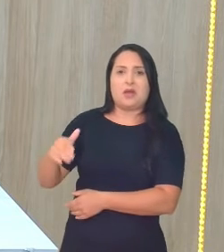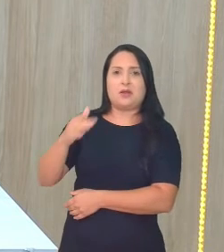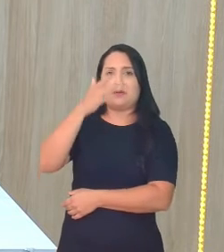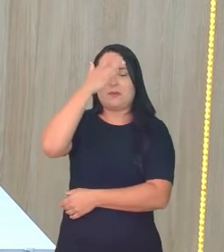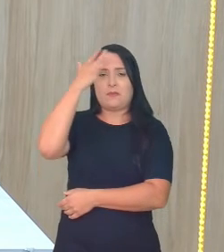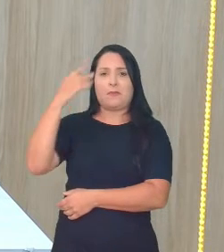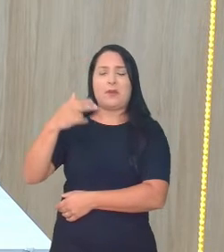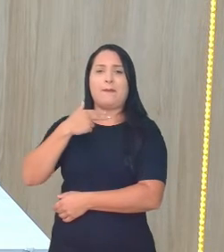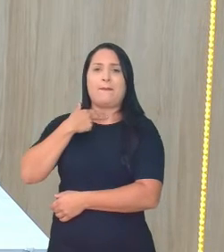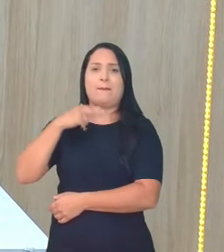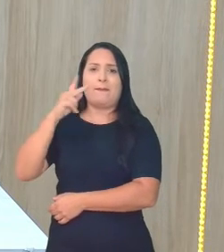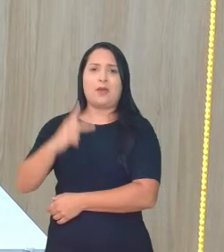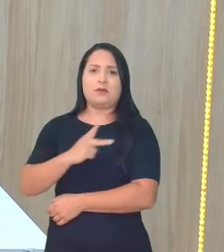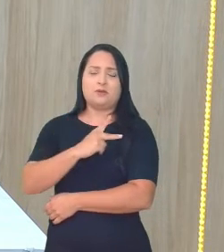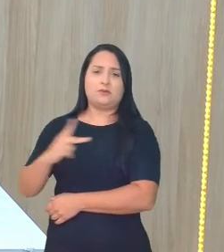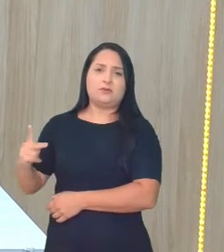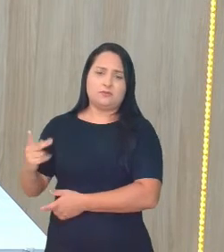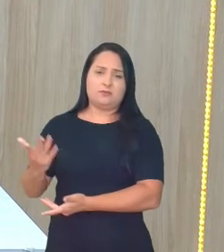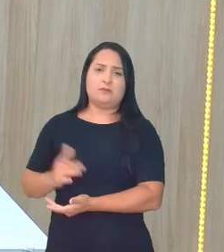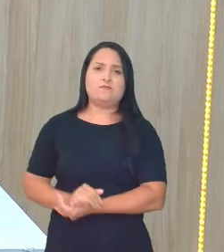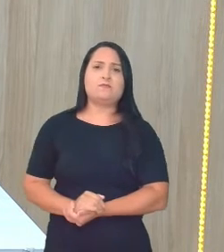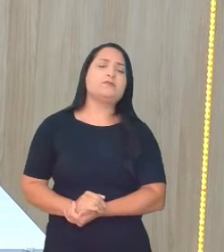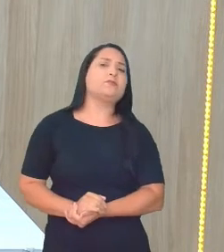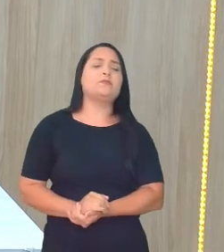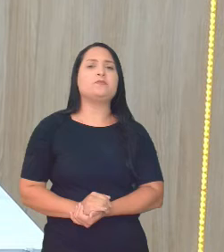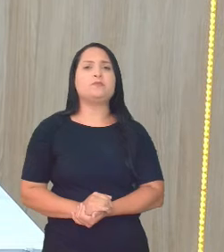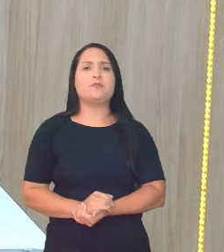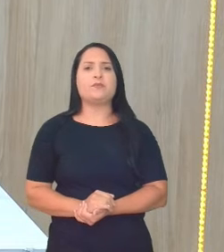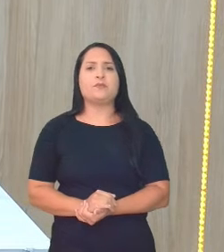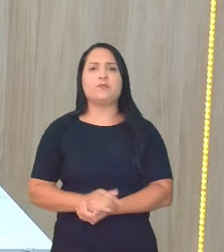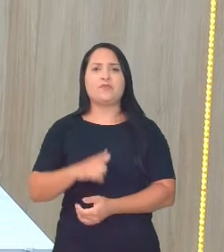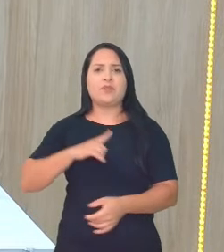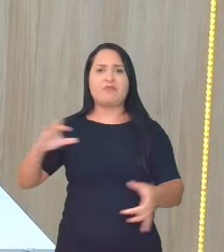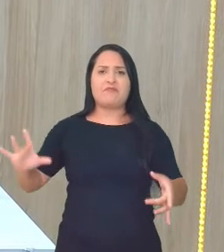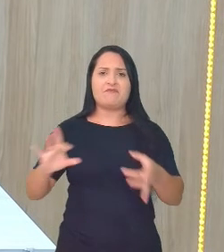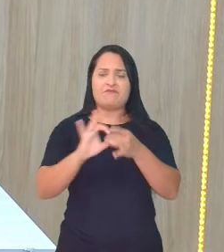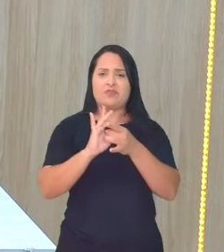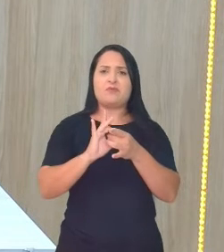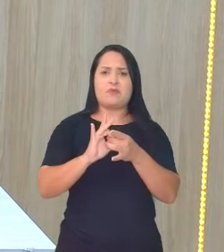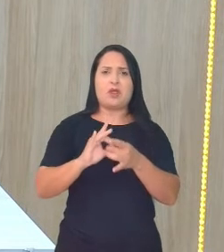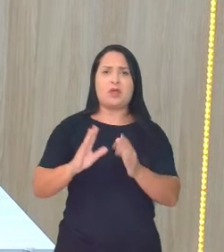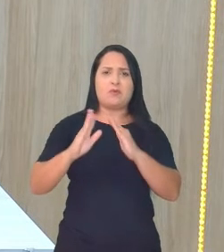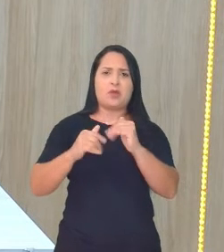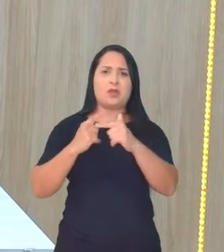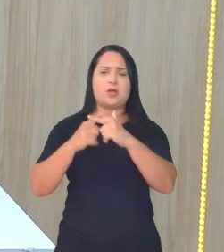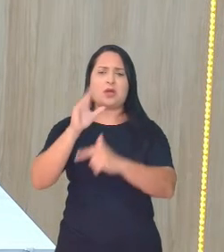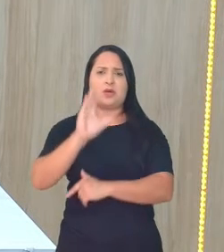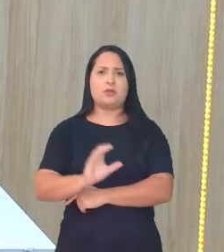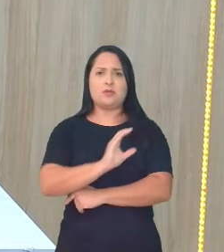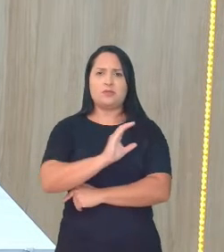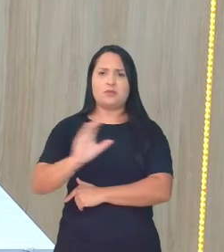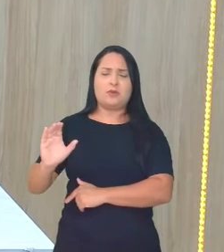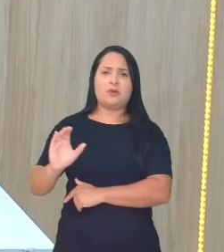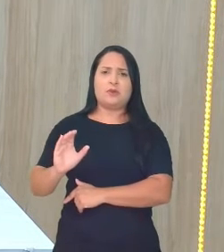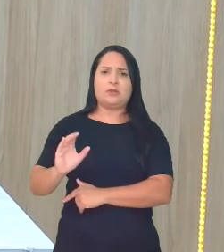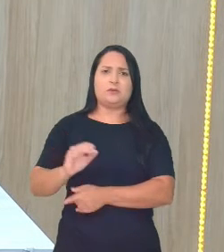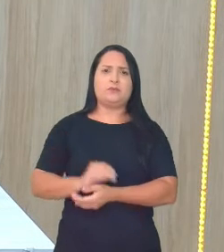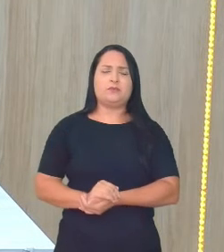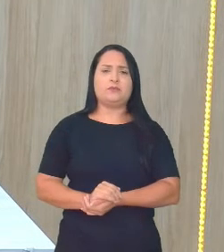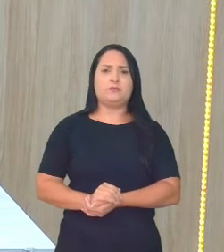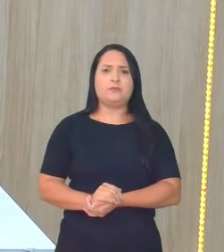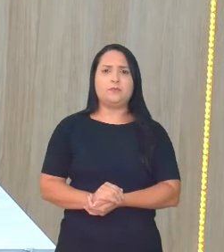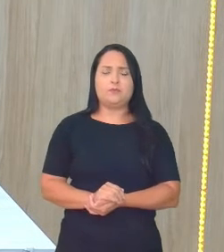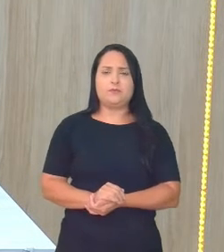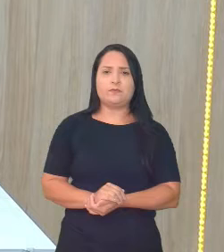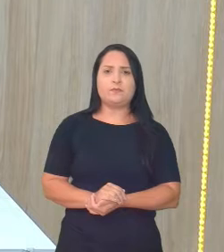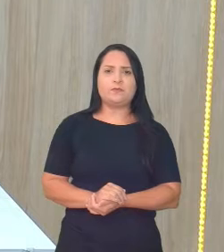regime aí, né, onde estava vinculado com a Igreja Católica, nesse momento, que não tinha essa